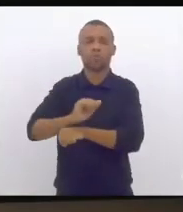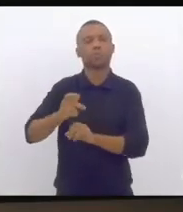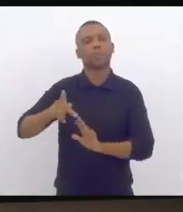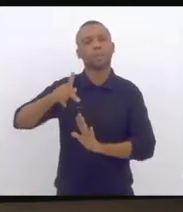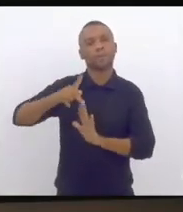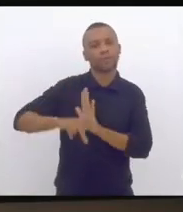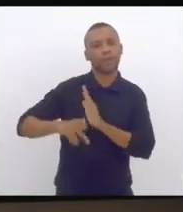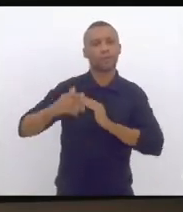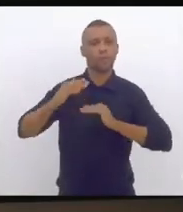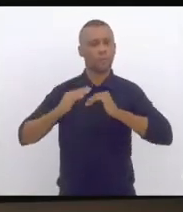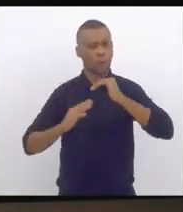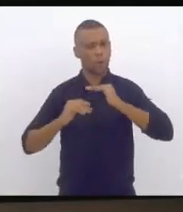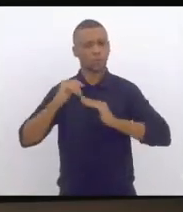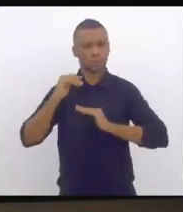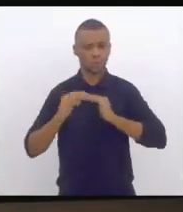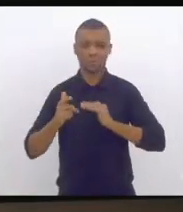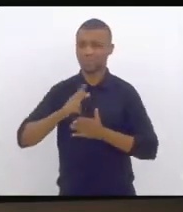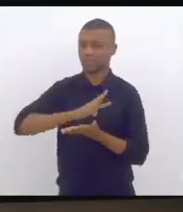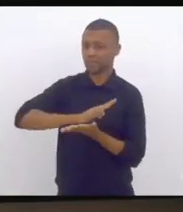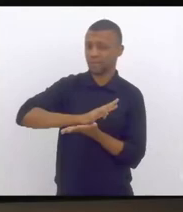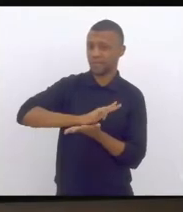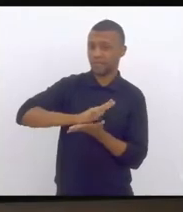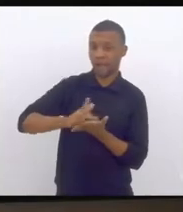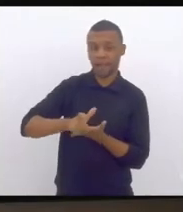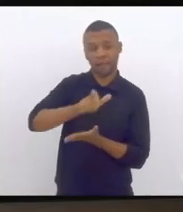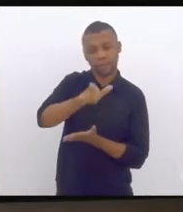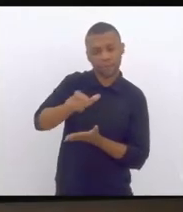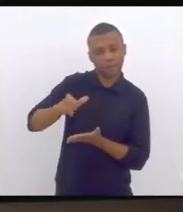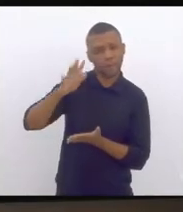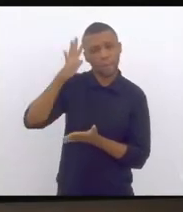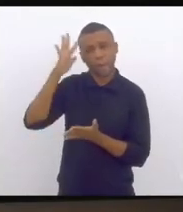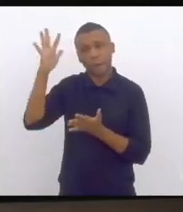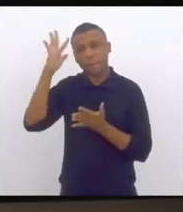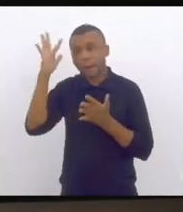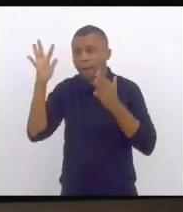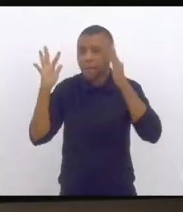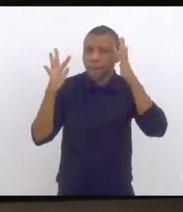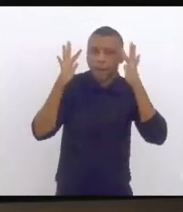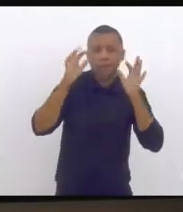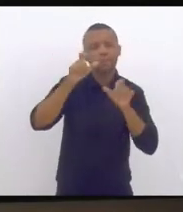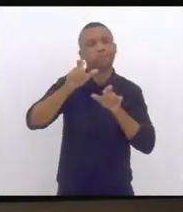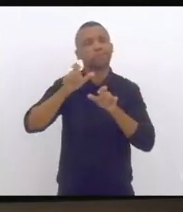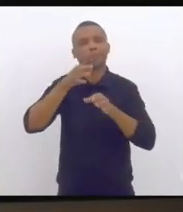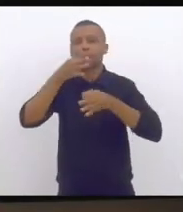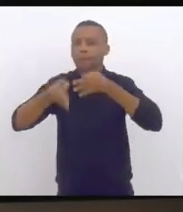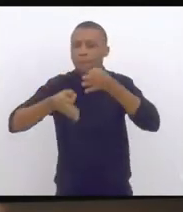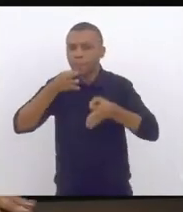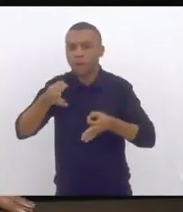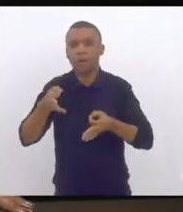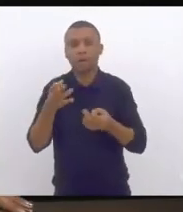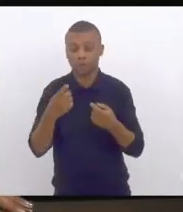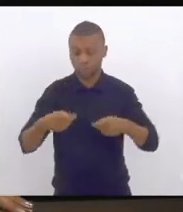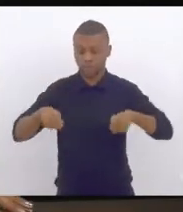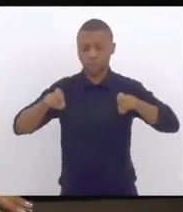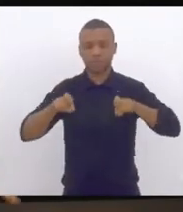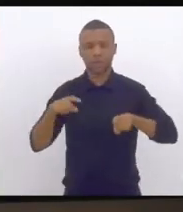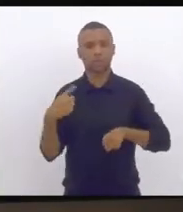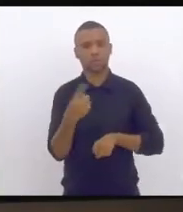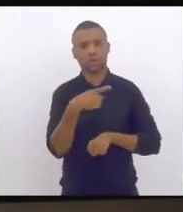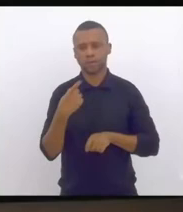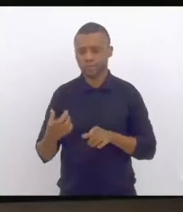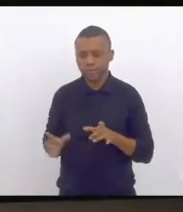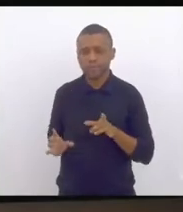a muitas mentes e corações e que faz do nosso mandato uma ferramenta também para